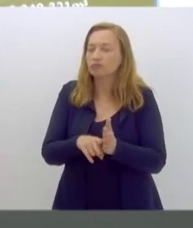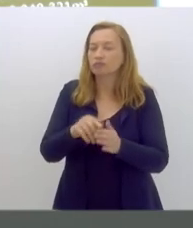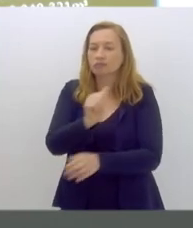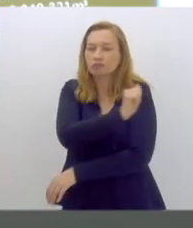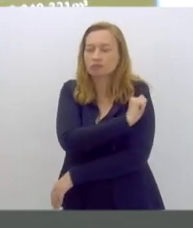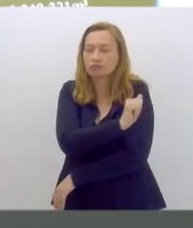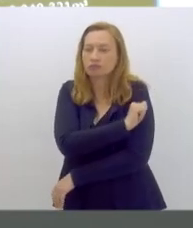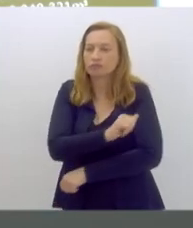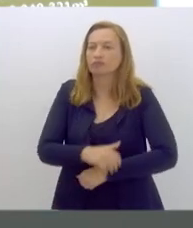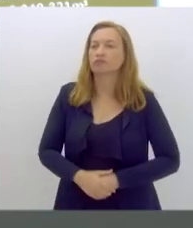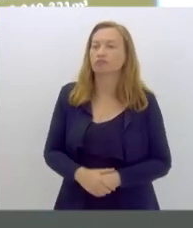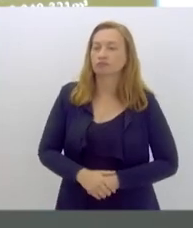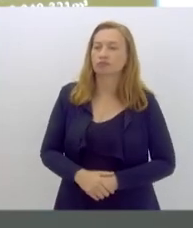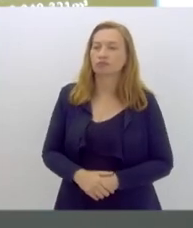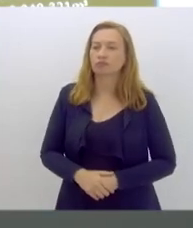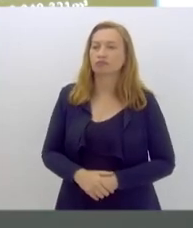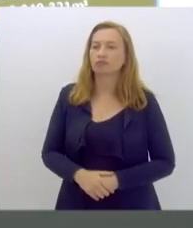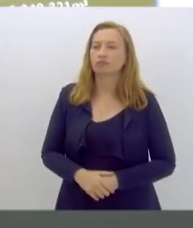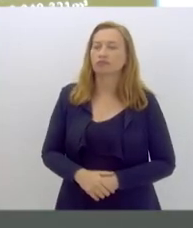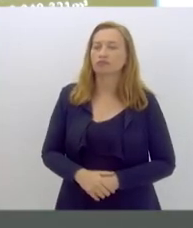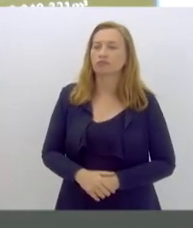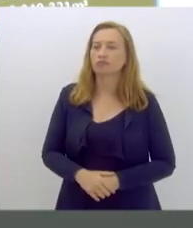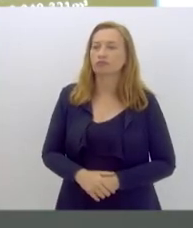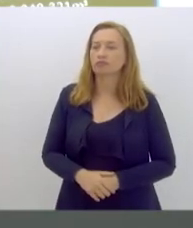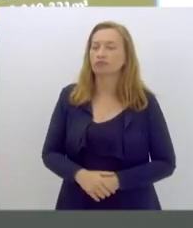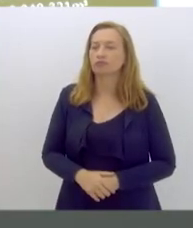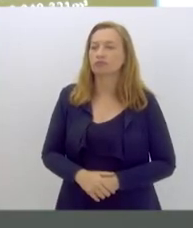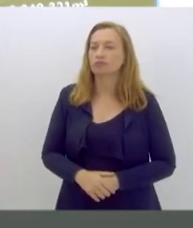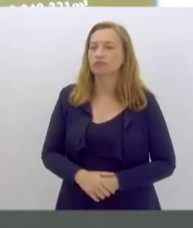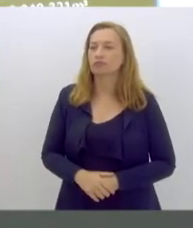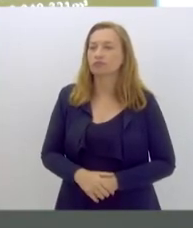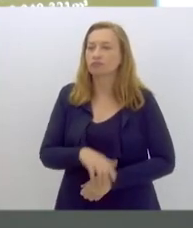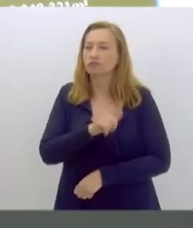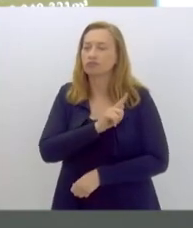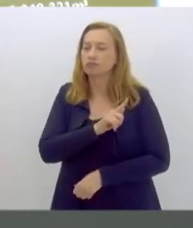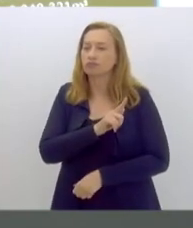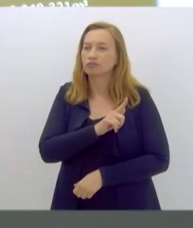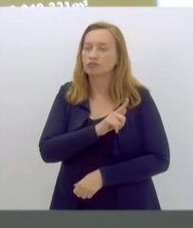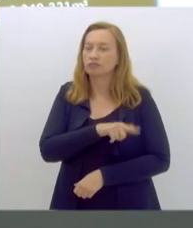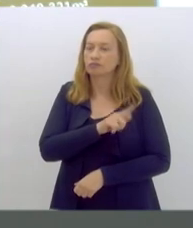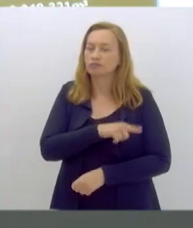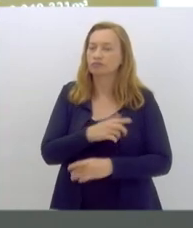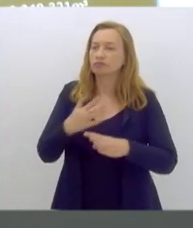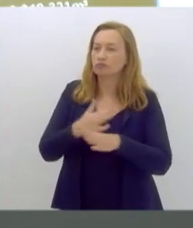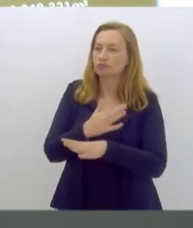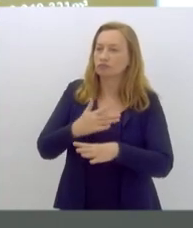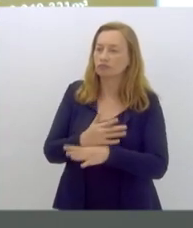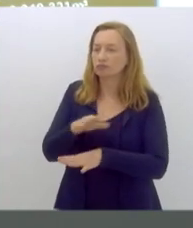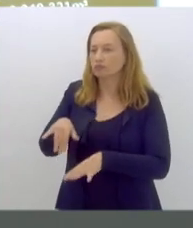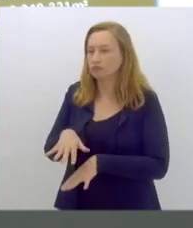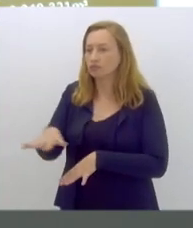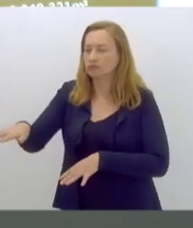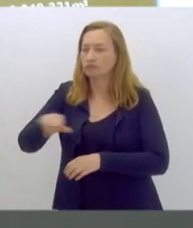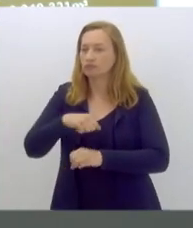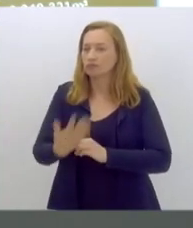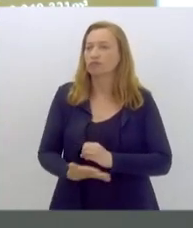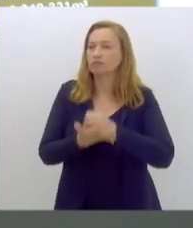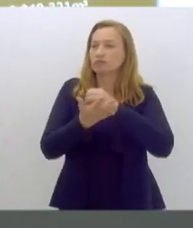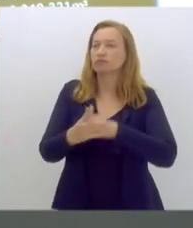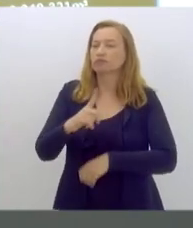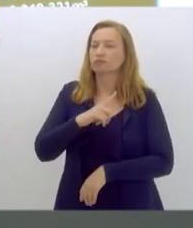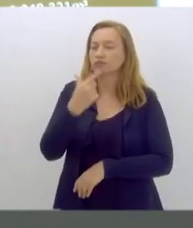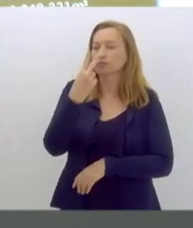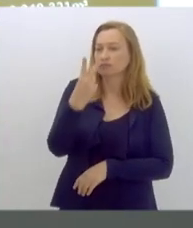estudantes gestão e reparo de cidades e comunidades sustentáveis a gente tem dois bi